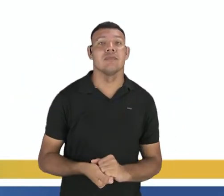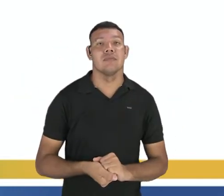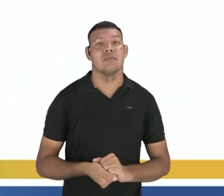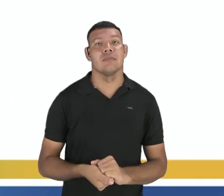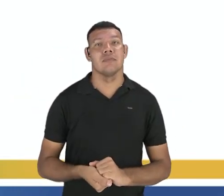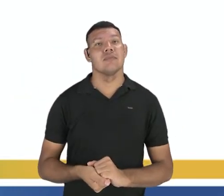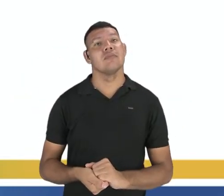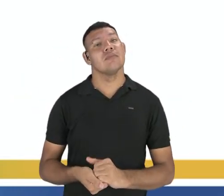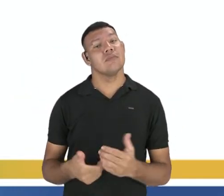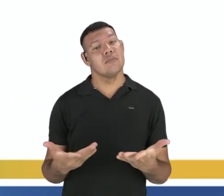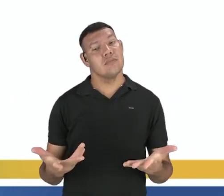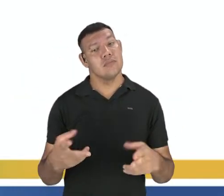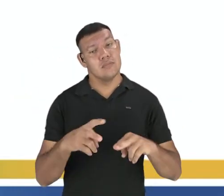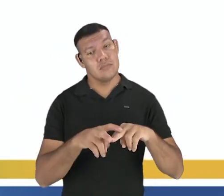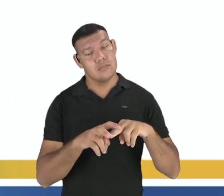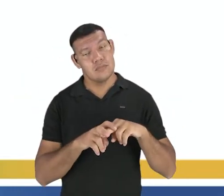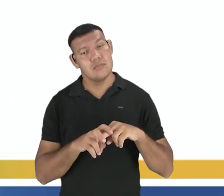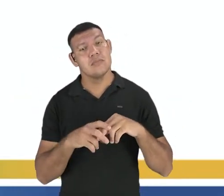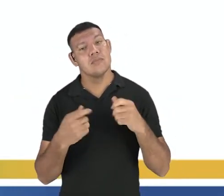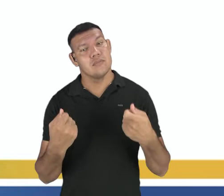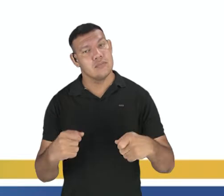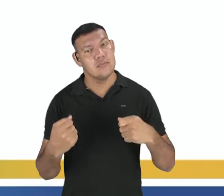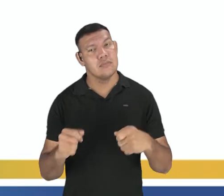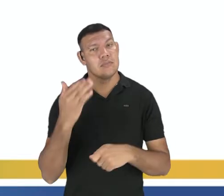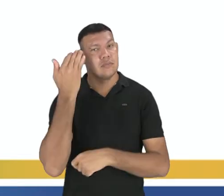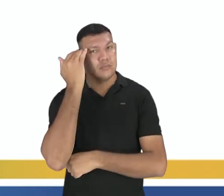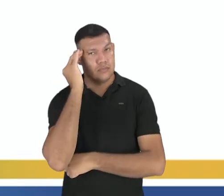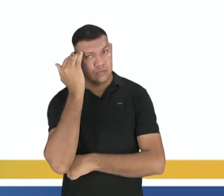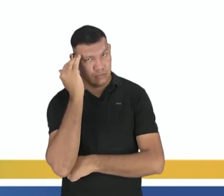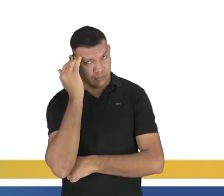isso eu preciso compreender o que eu estou